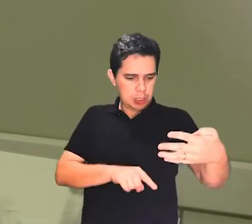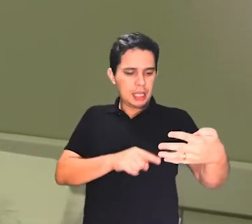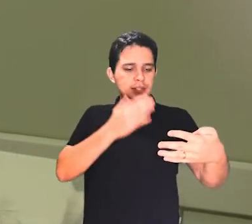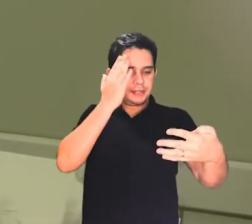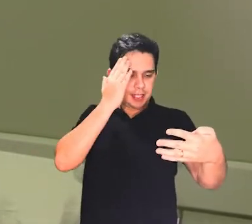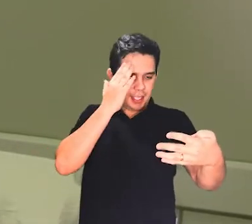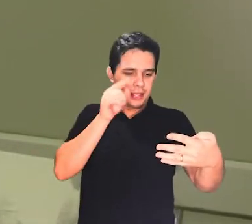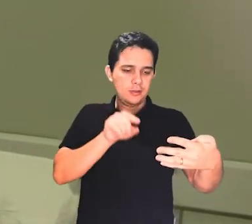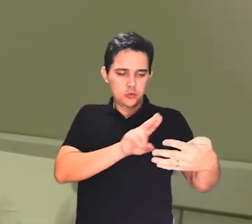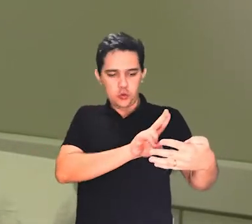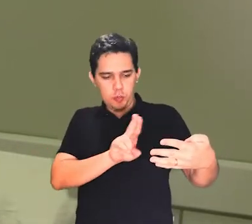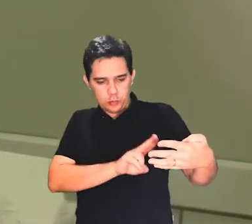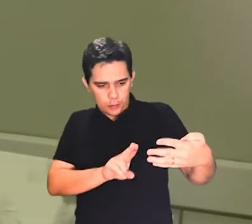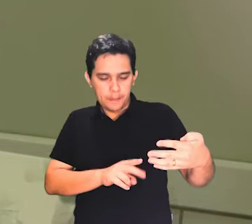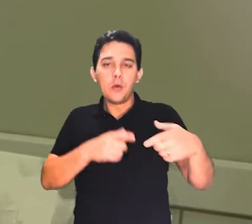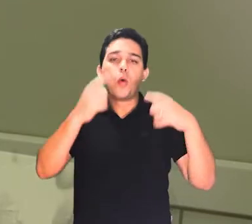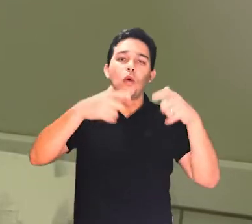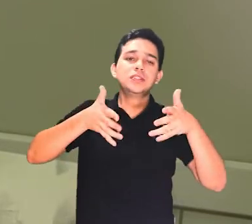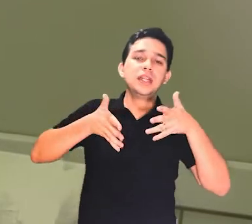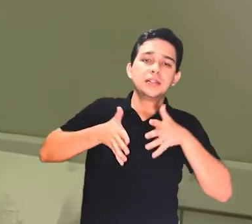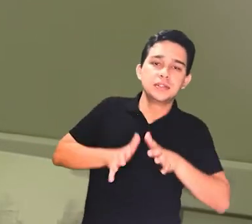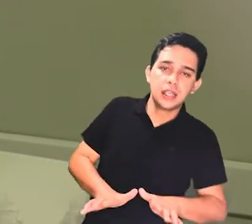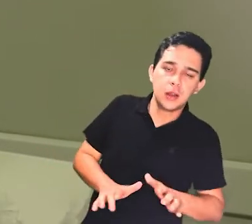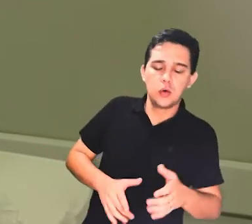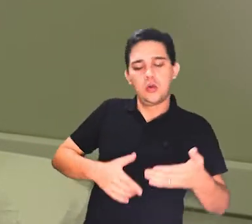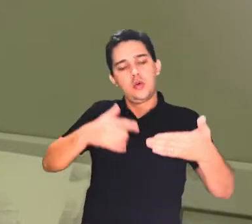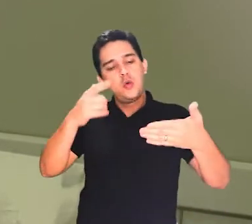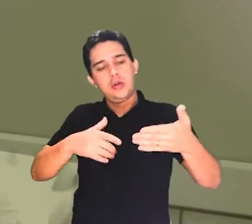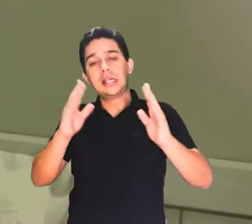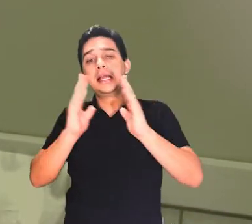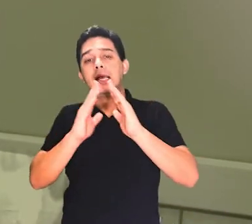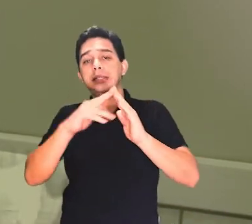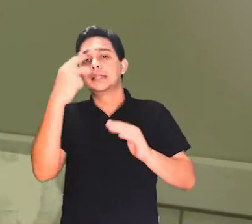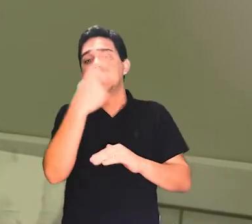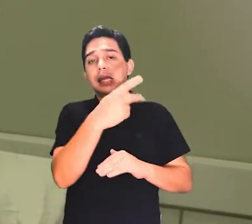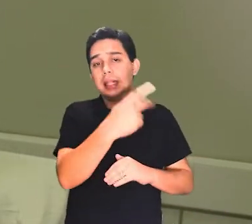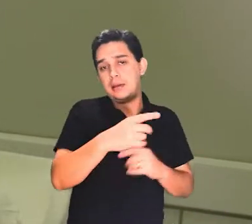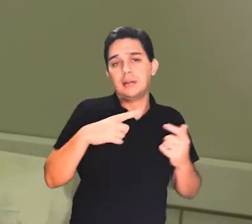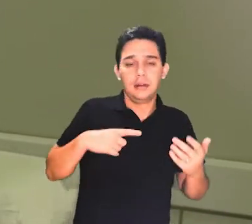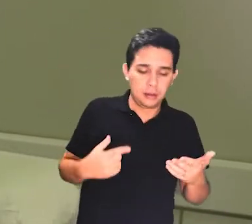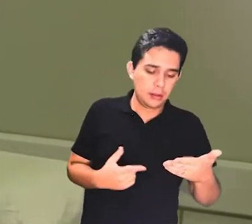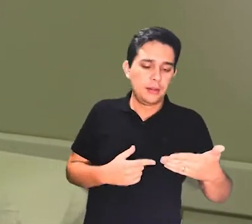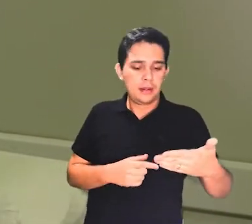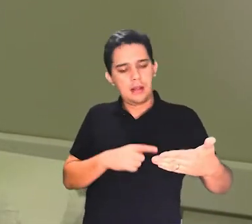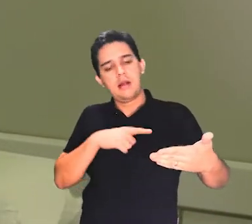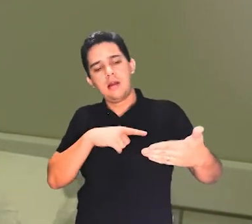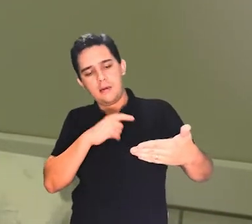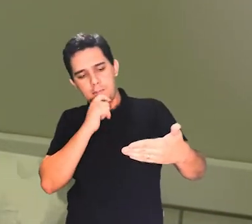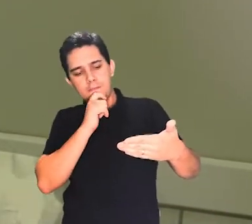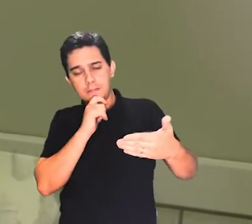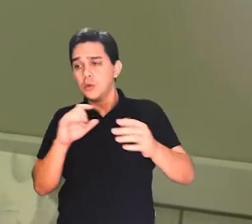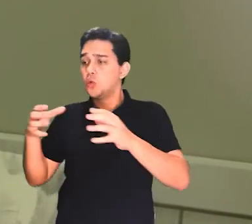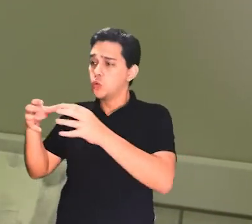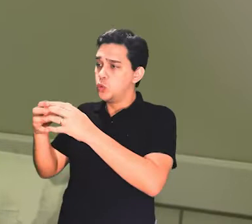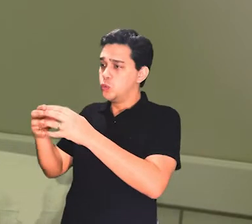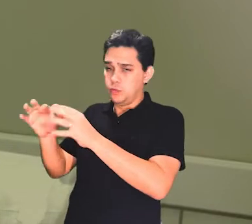origem, verificando se os municípios de origem têm rede de atenção psicossocial estabelecida, né, com